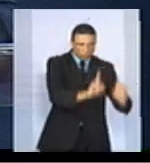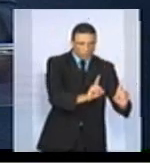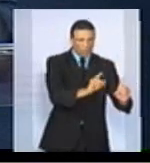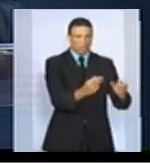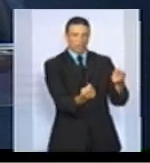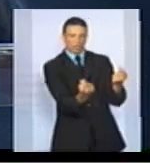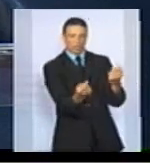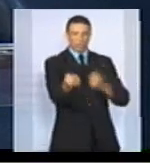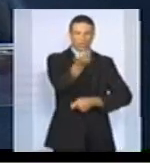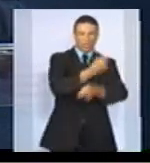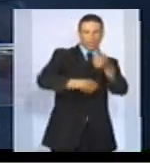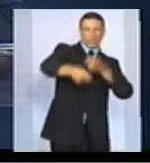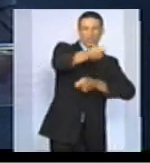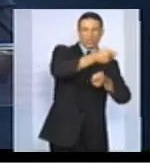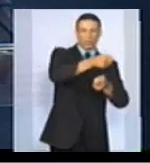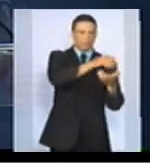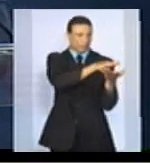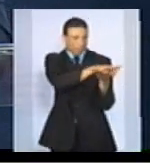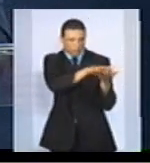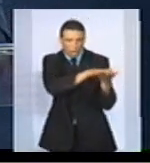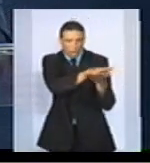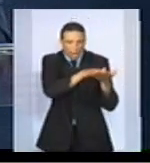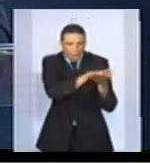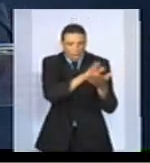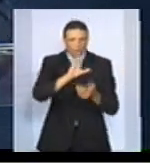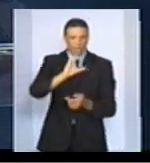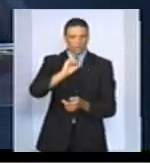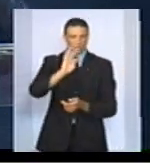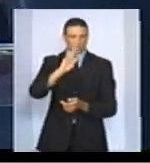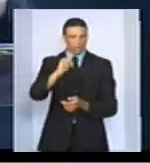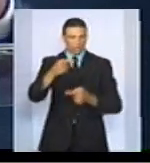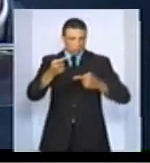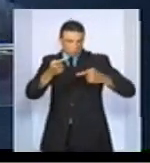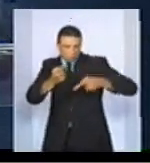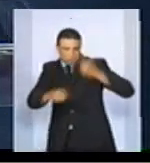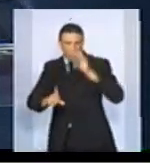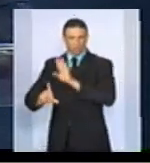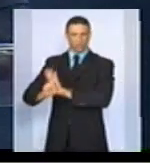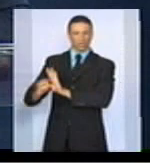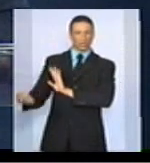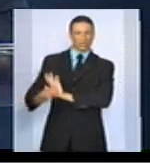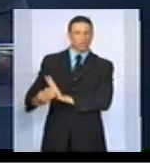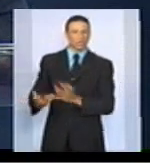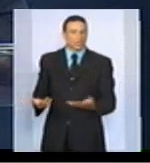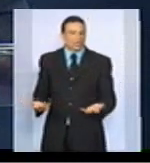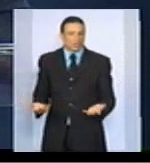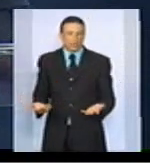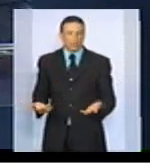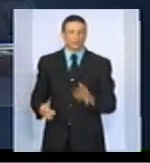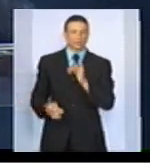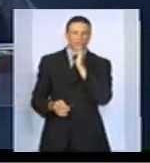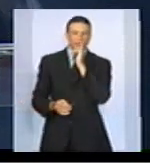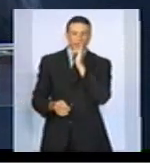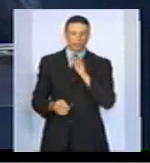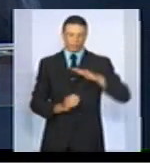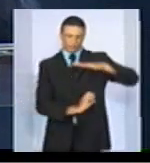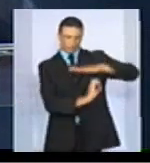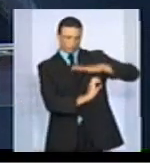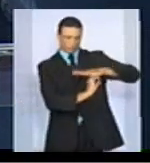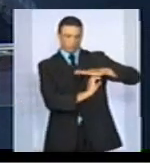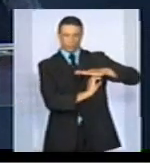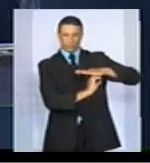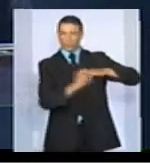pode comercializar sob pena desses conteúdos não cumprir em cotas limitações ao uso de formatos para existentes essas empresas